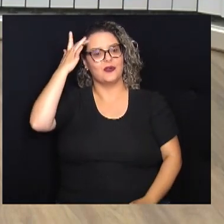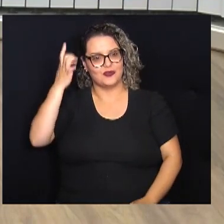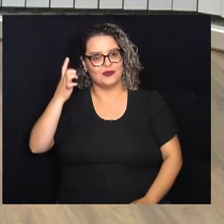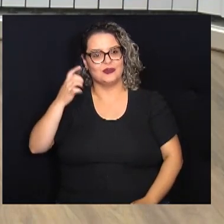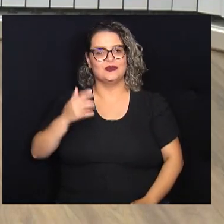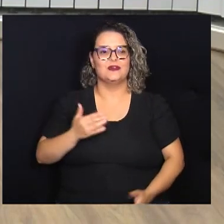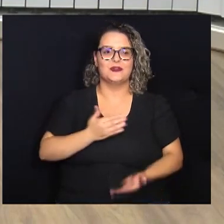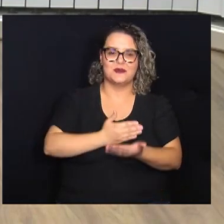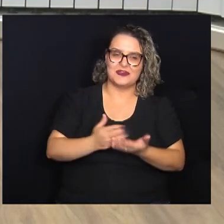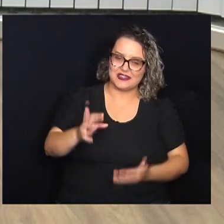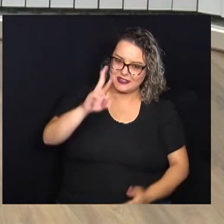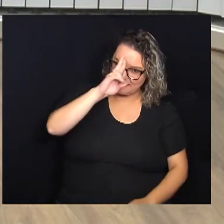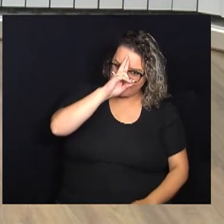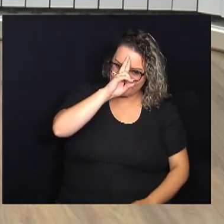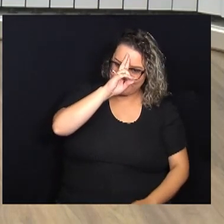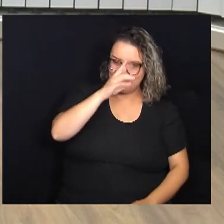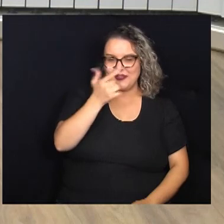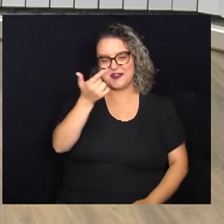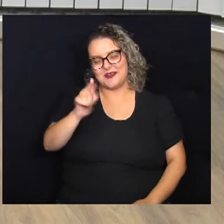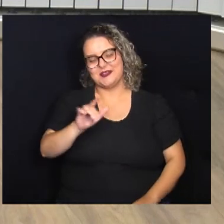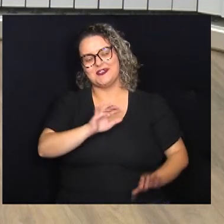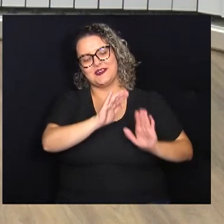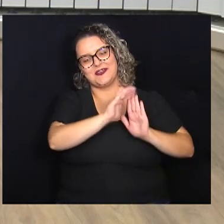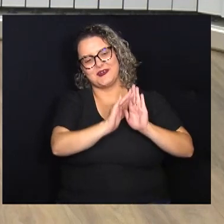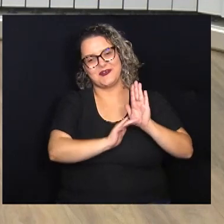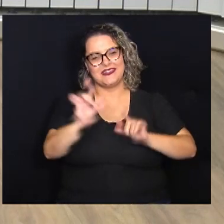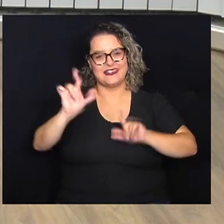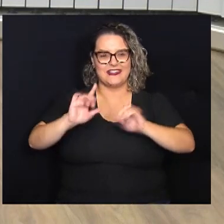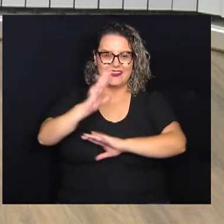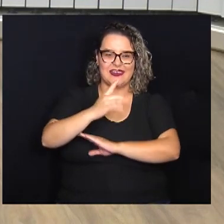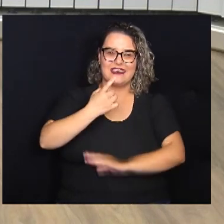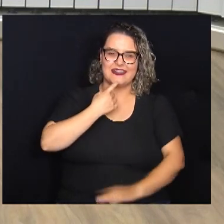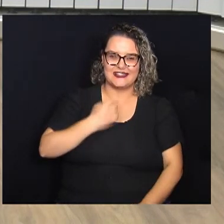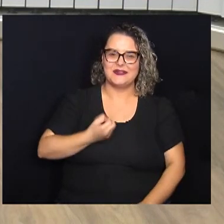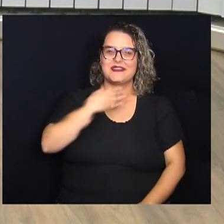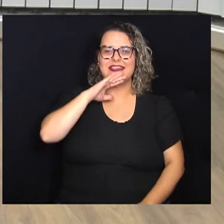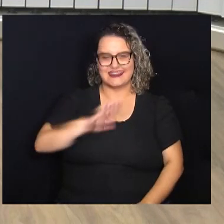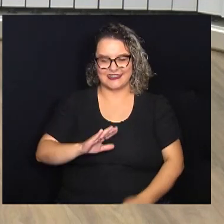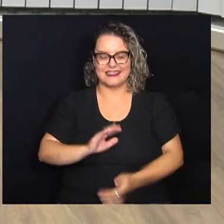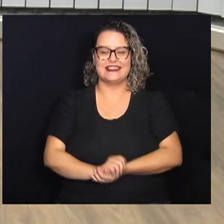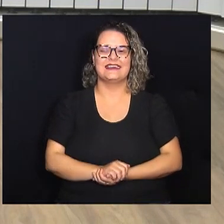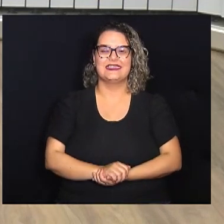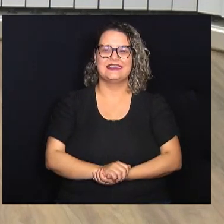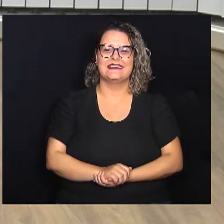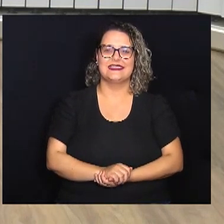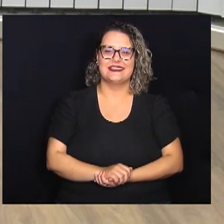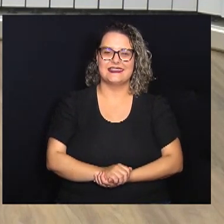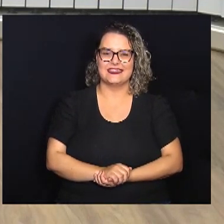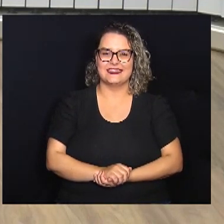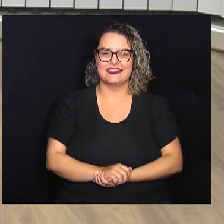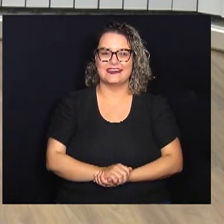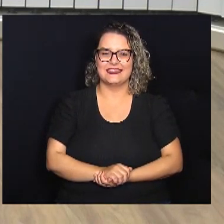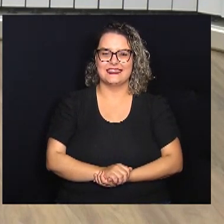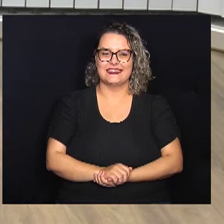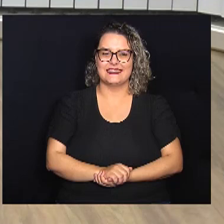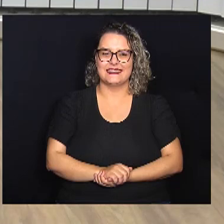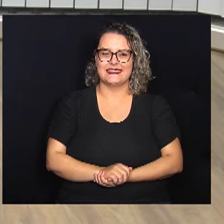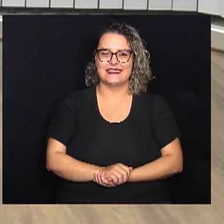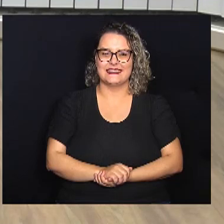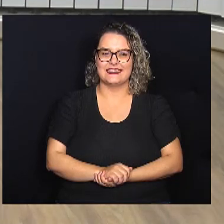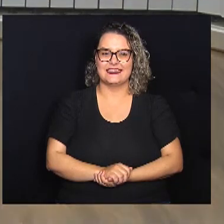Vamos falar sobre a previsão do tempo, porque para esta quarta-feira, a aproximação de uma frente fria que estará